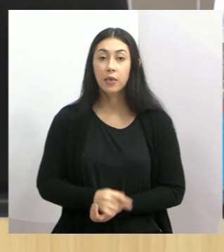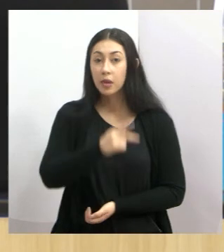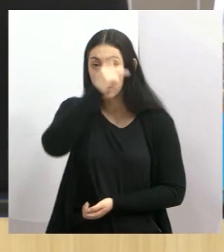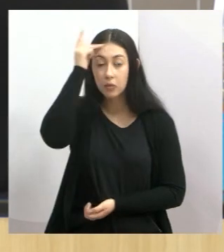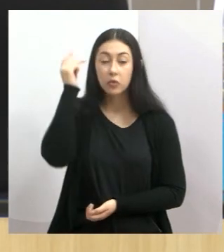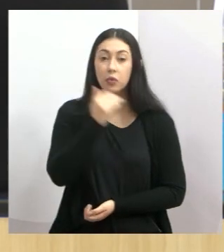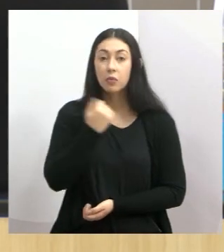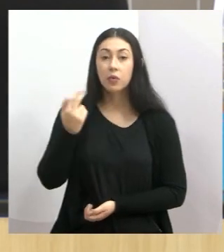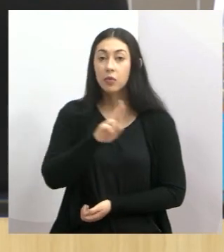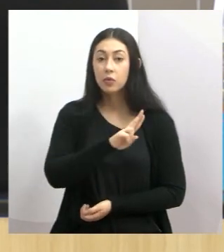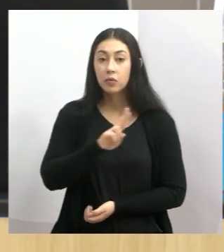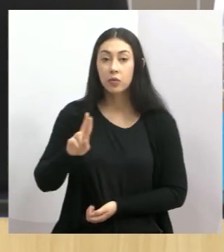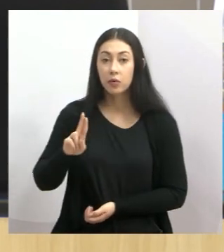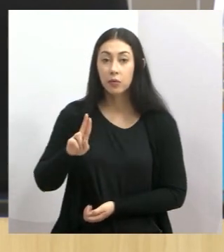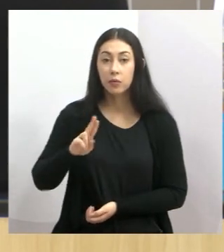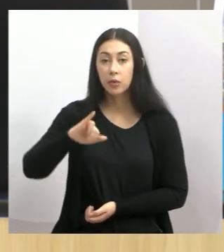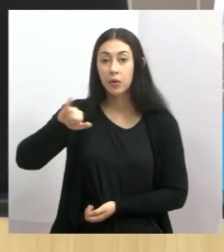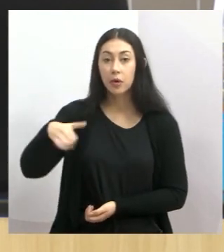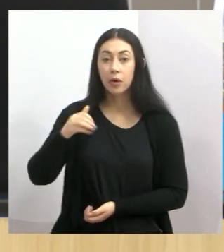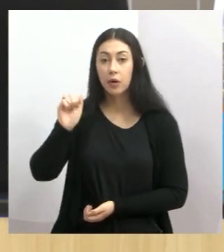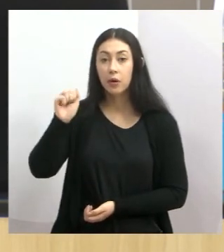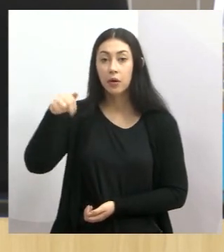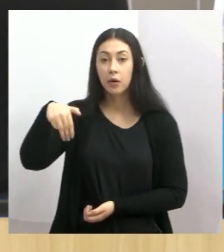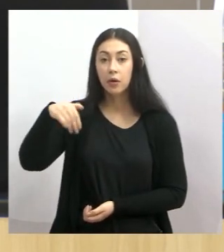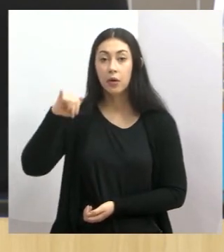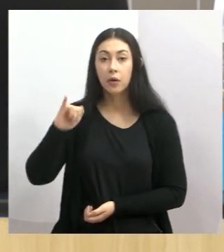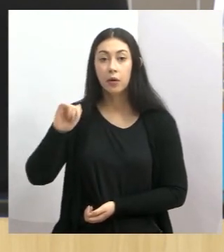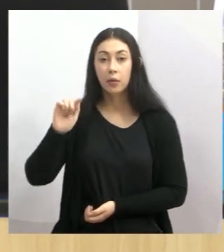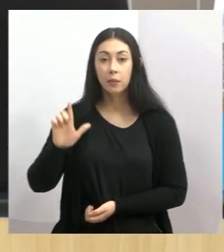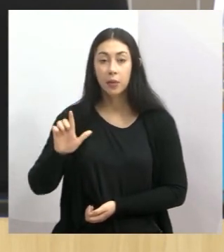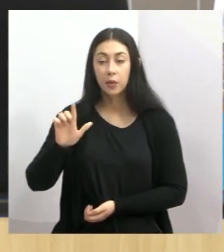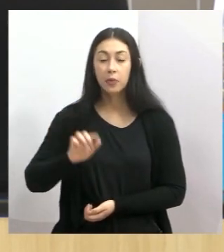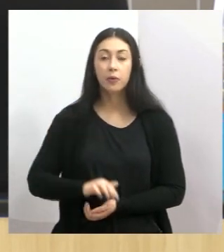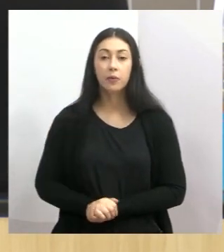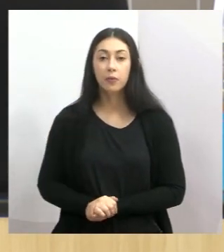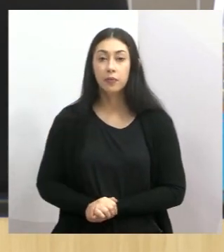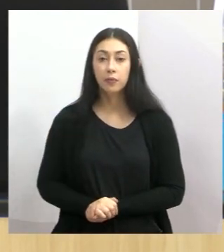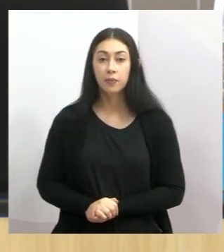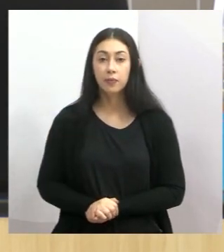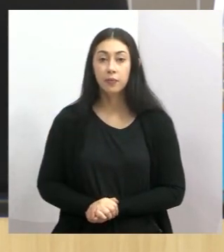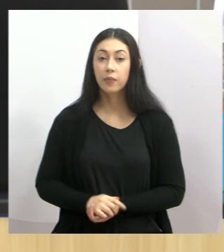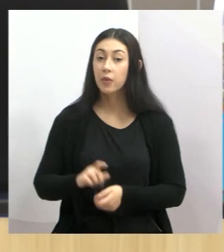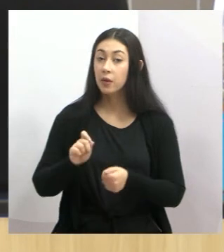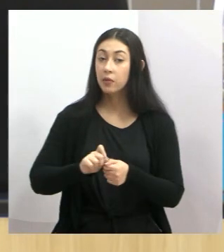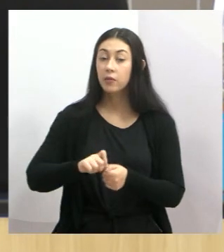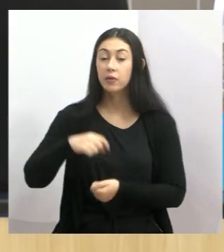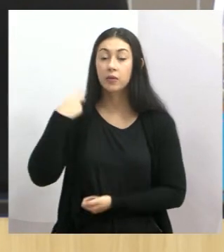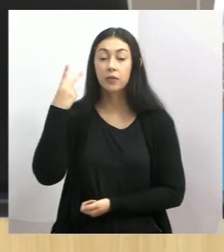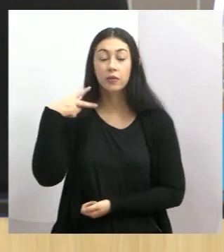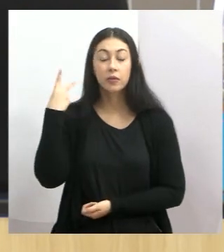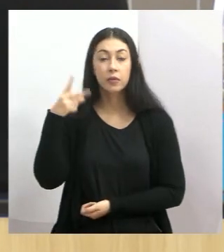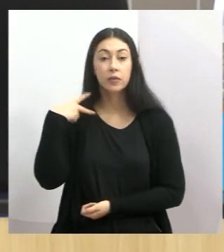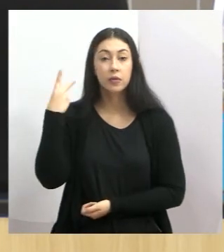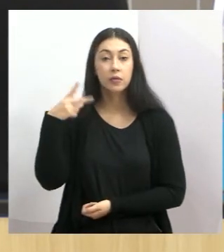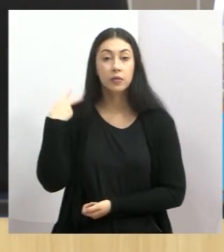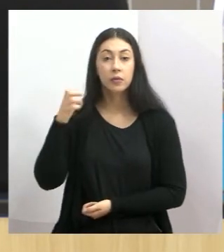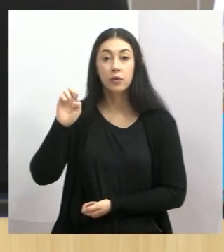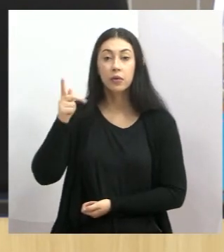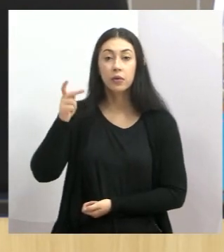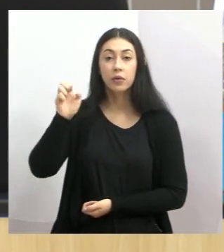voto de pesar pelo falecimento de Jamil ahmad Jimmy voto formulada pelos vereadores